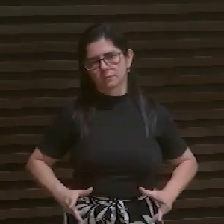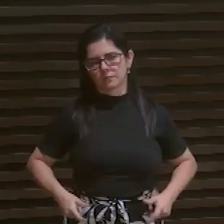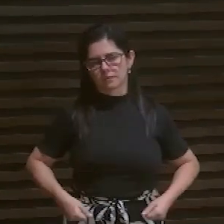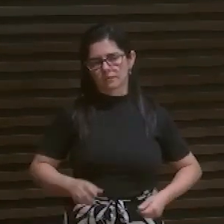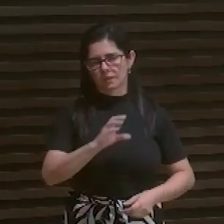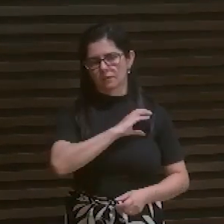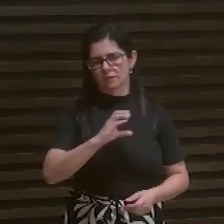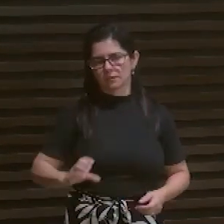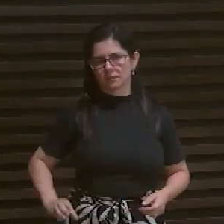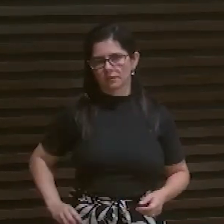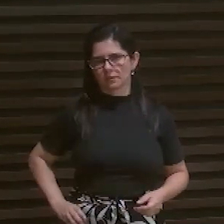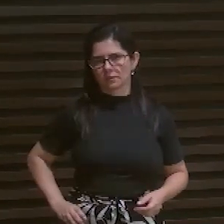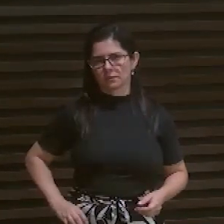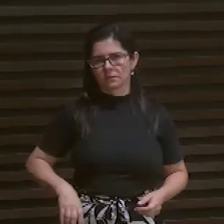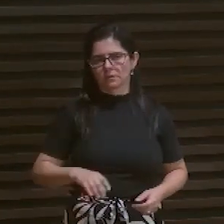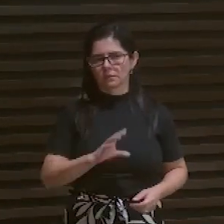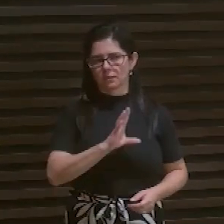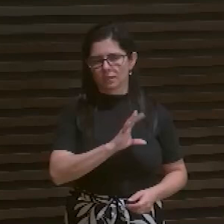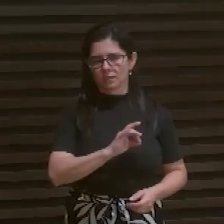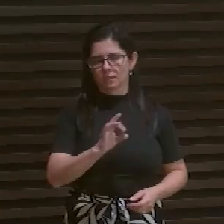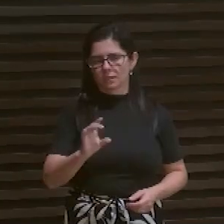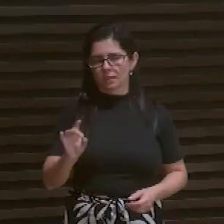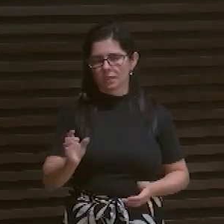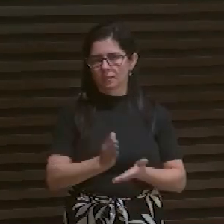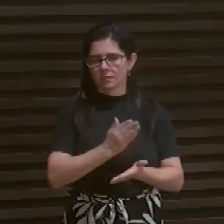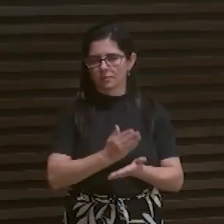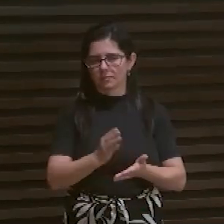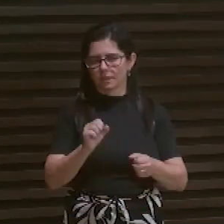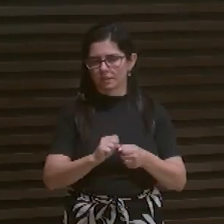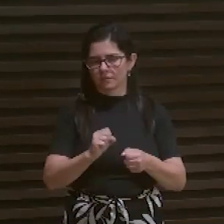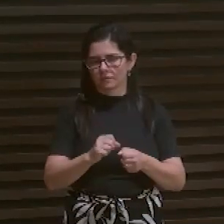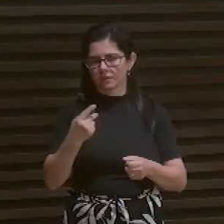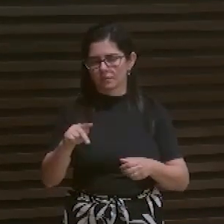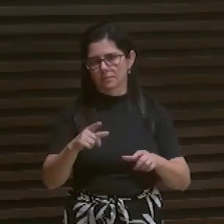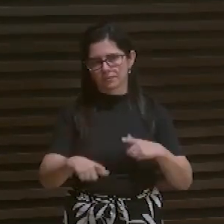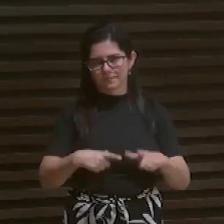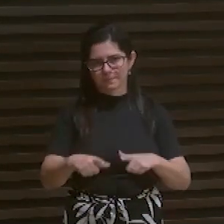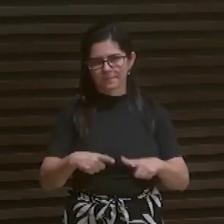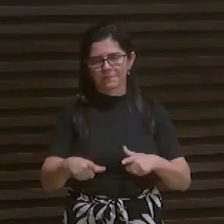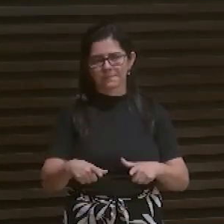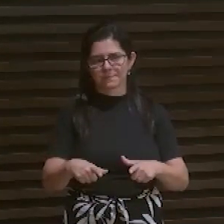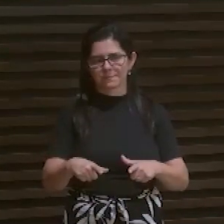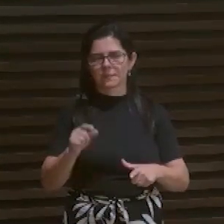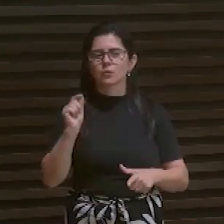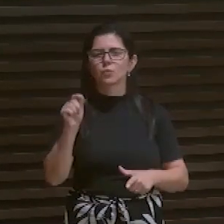que na medida em que cada parte realiza a sua função. Qual é a sua função dentro do